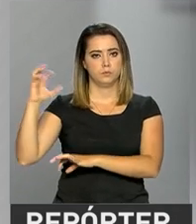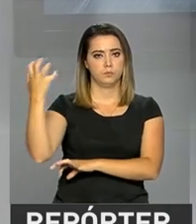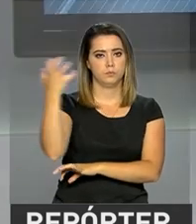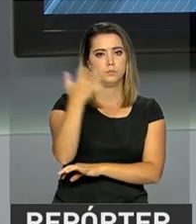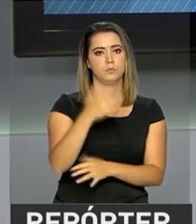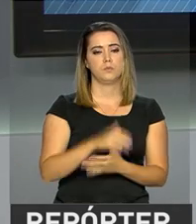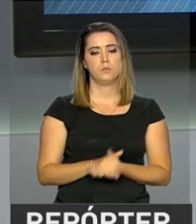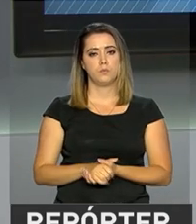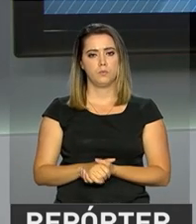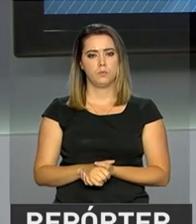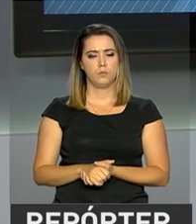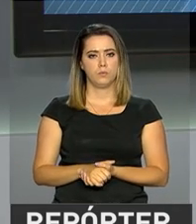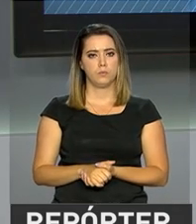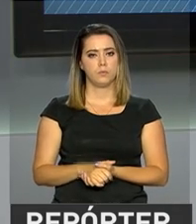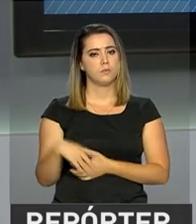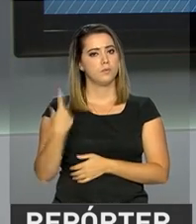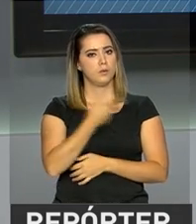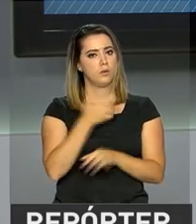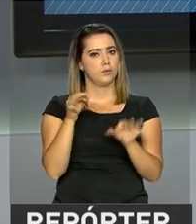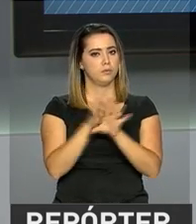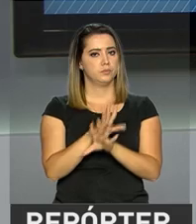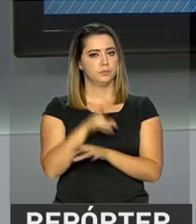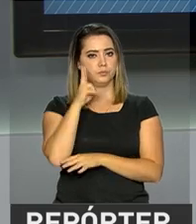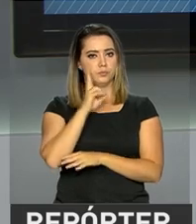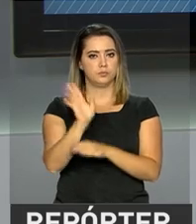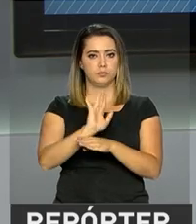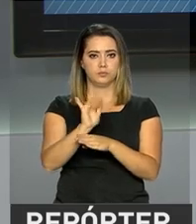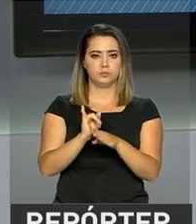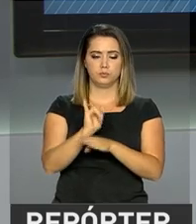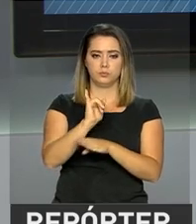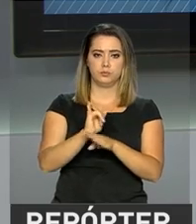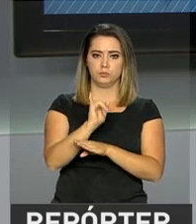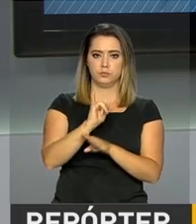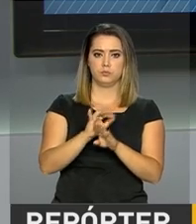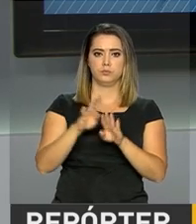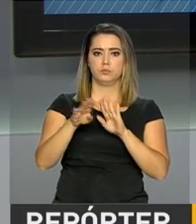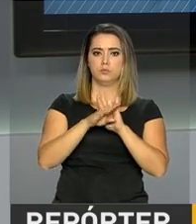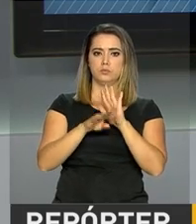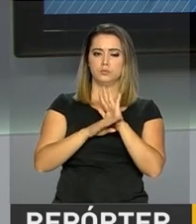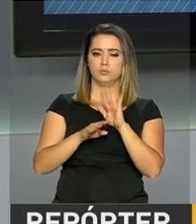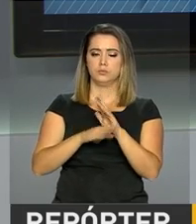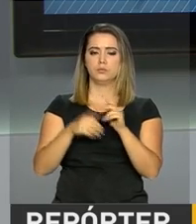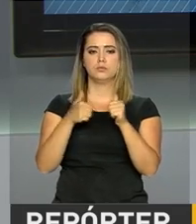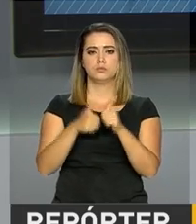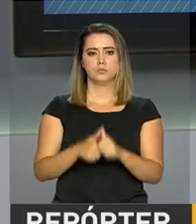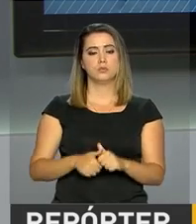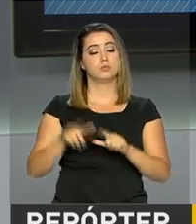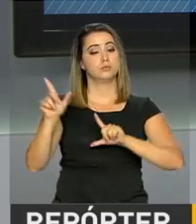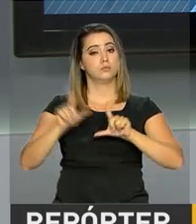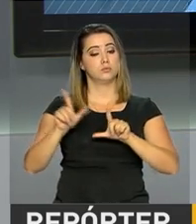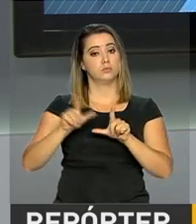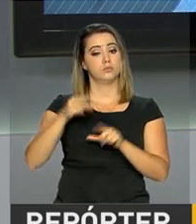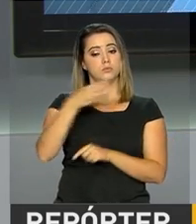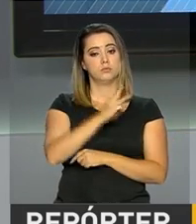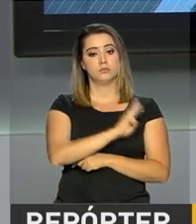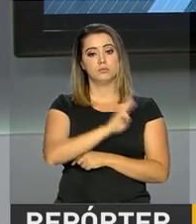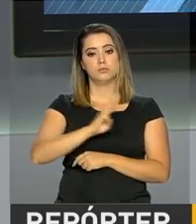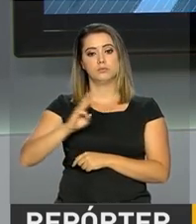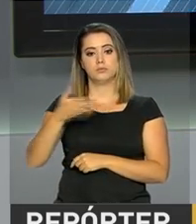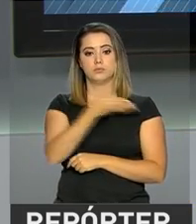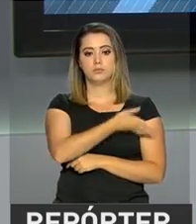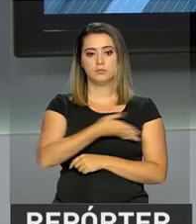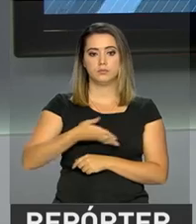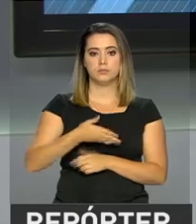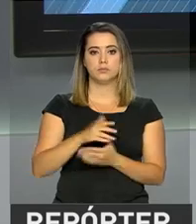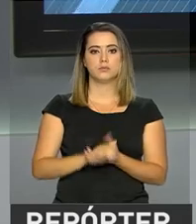Veadeiros. Nós ficamos por aqui. Você pode rever as reportagens no YouTube e toda a nossa programação também está na página